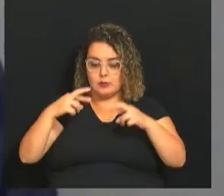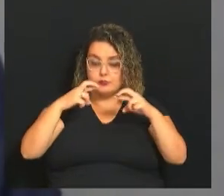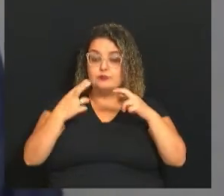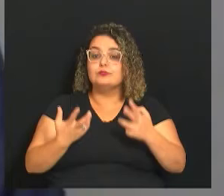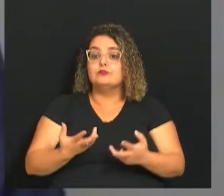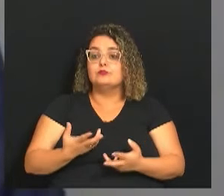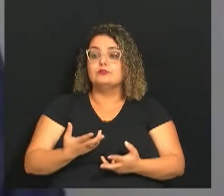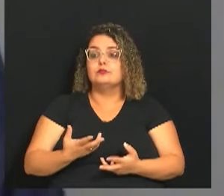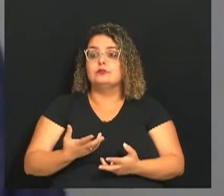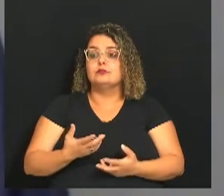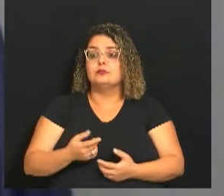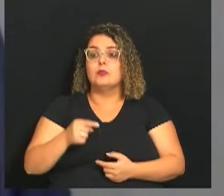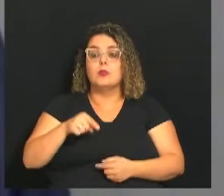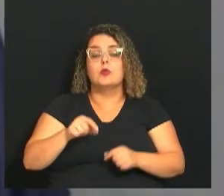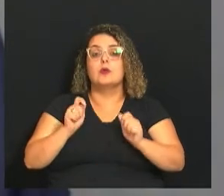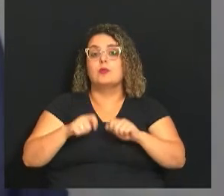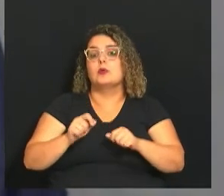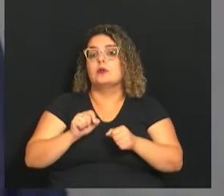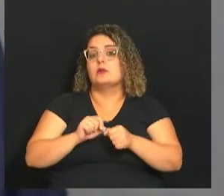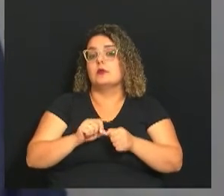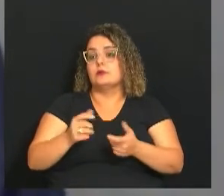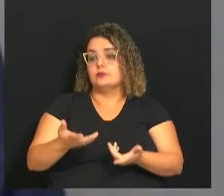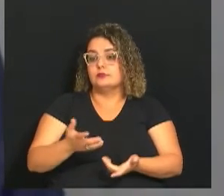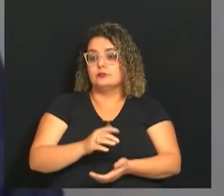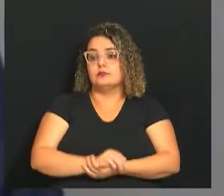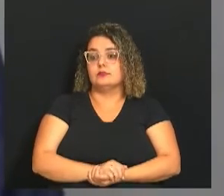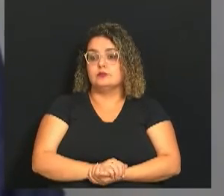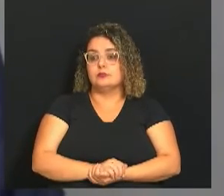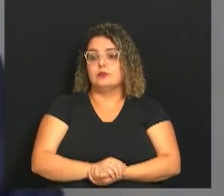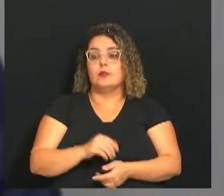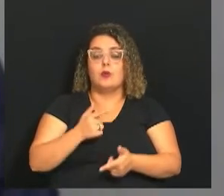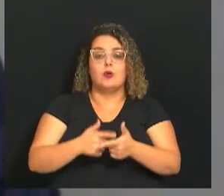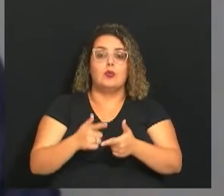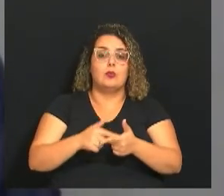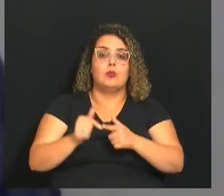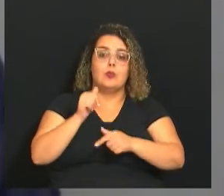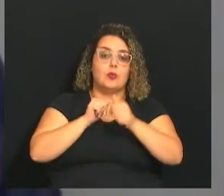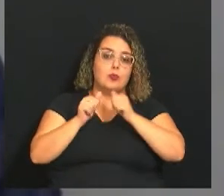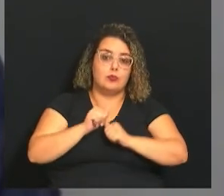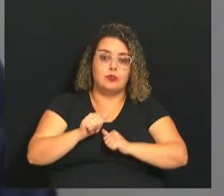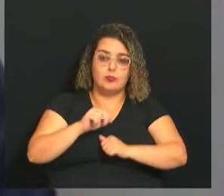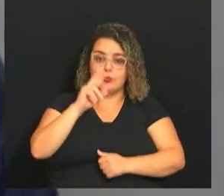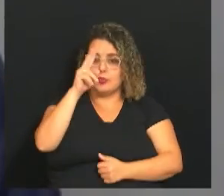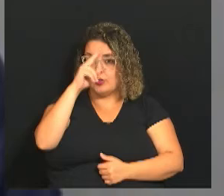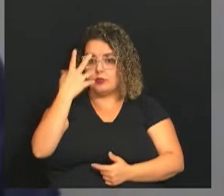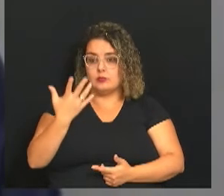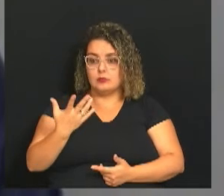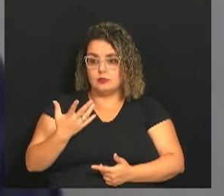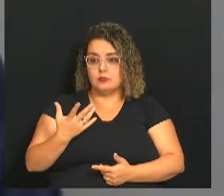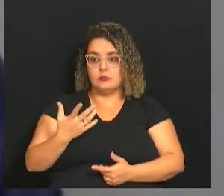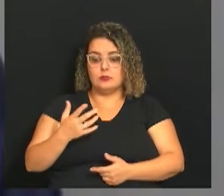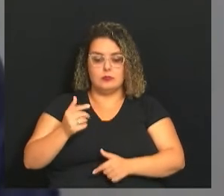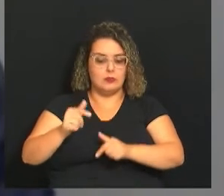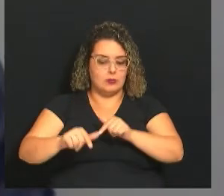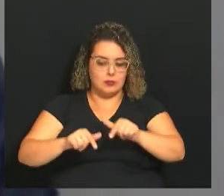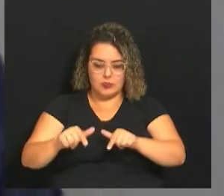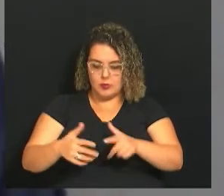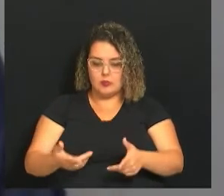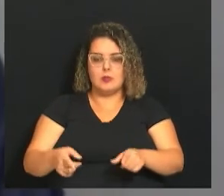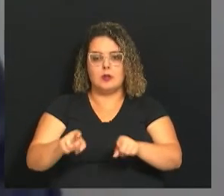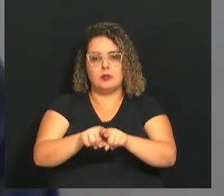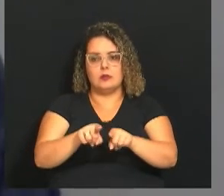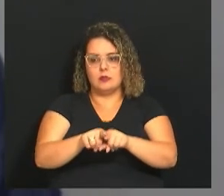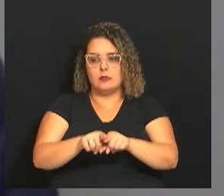feito o problema que o alcoolismo gerou foi gigantesco para a empresa e para o funcionário. Também ganhou o dinheiro,